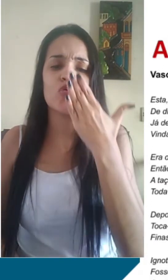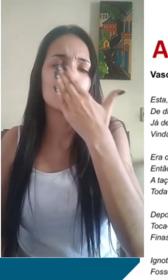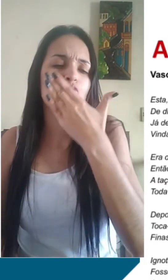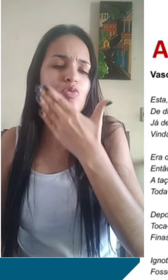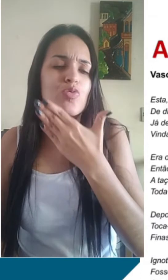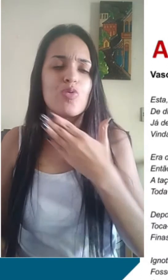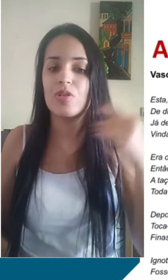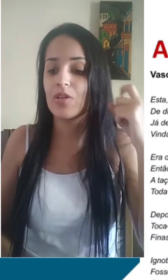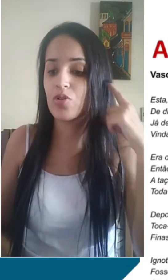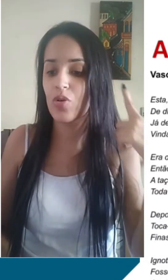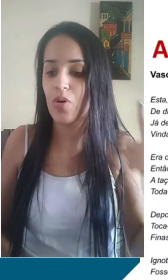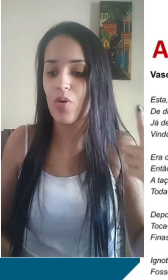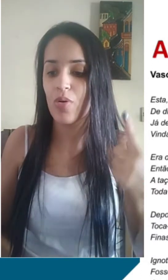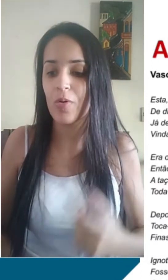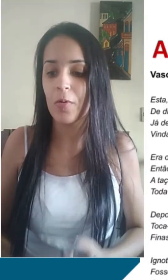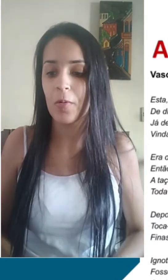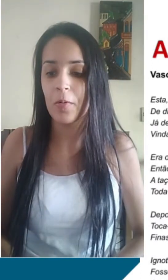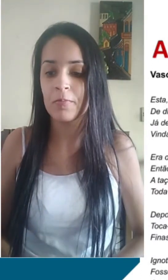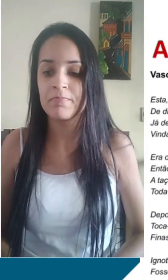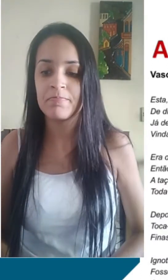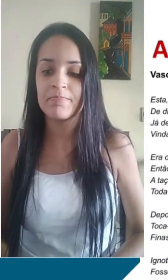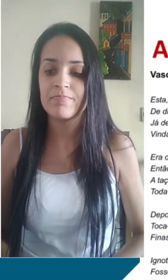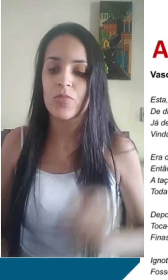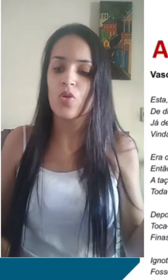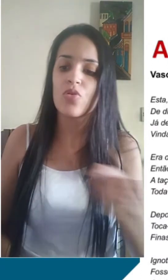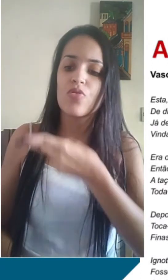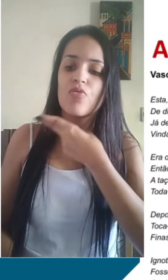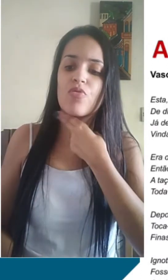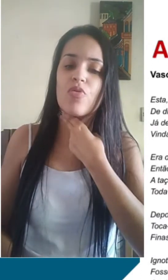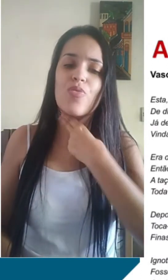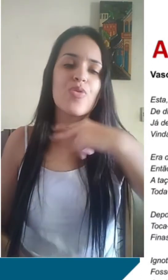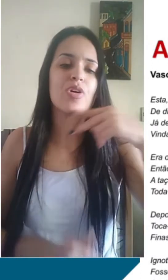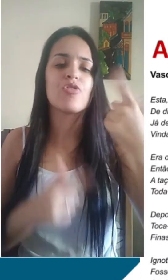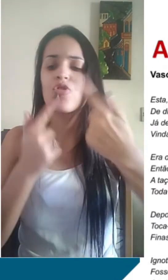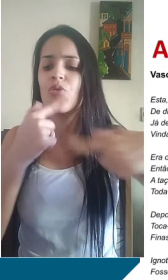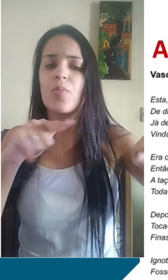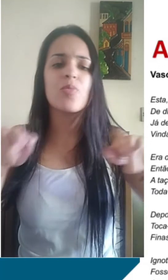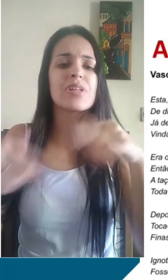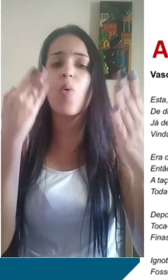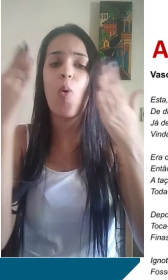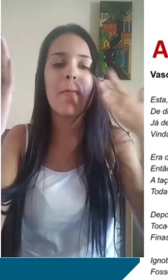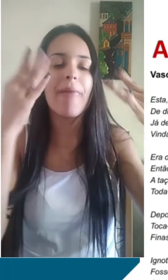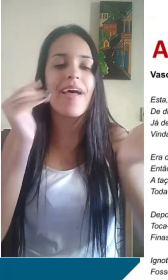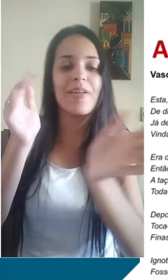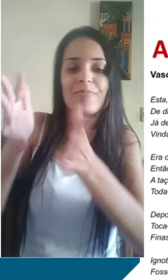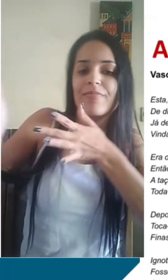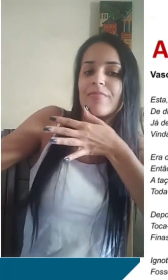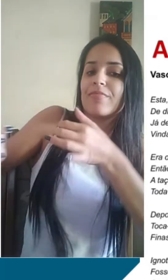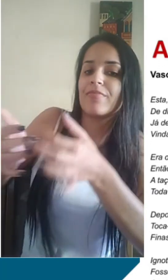antiga lira fosse a encantada música das cordas, qual se essa a voz